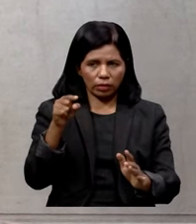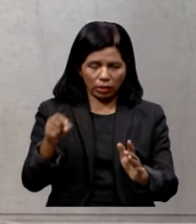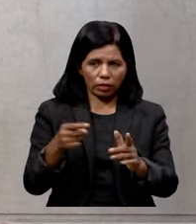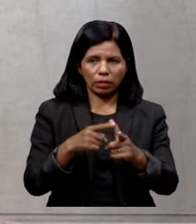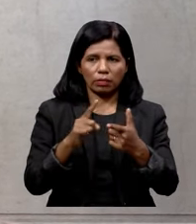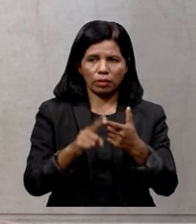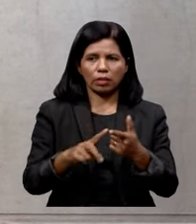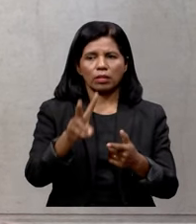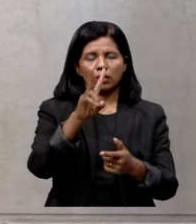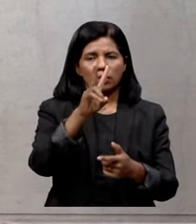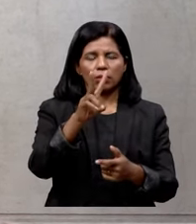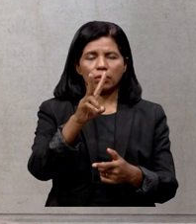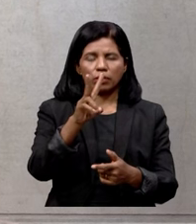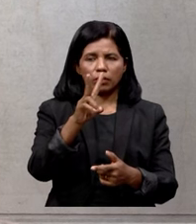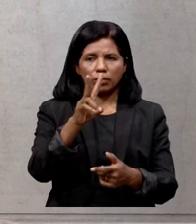ba